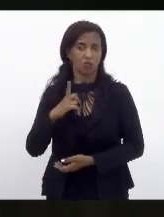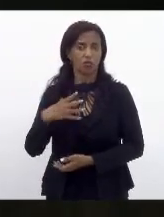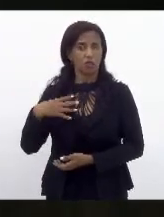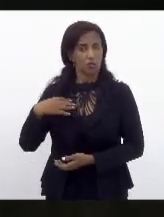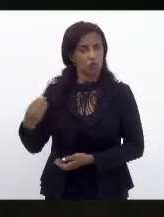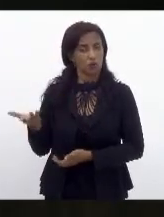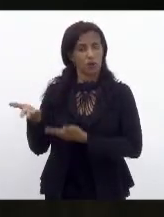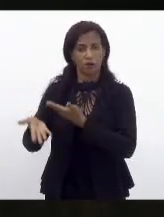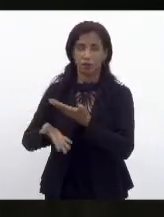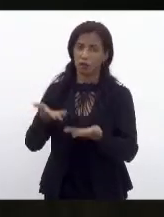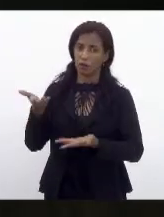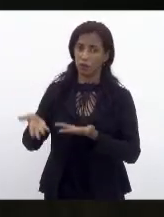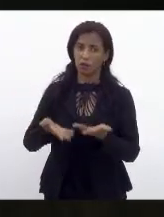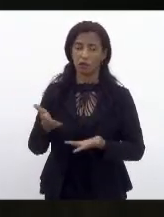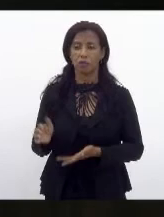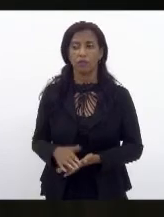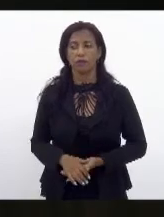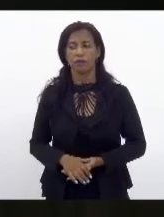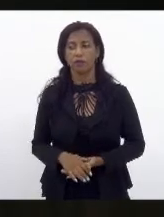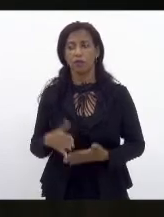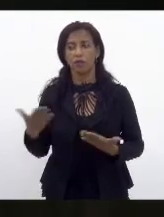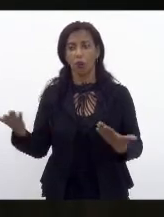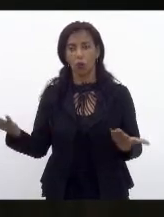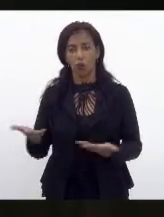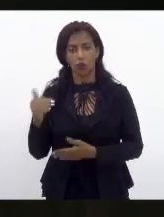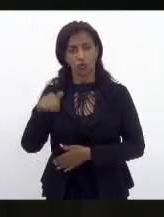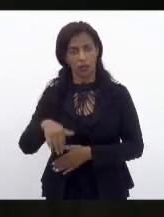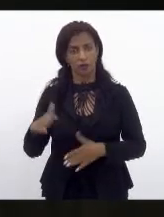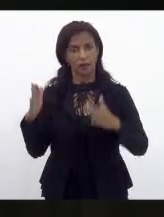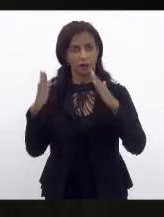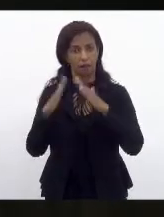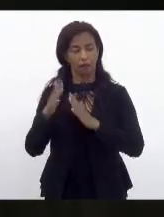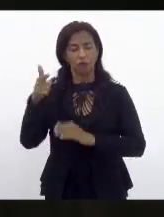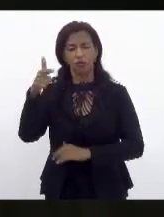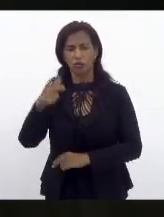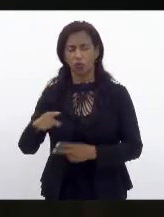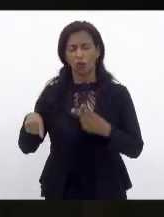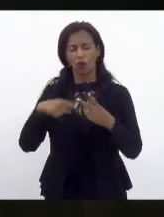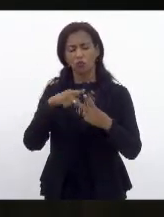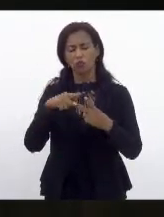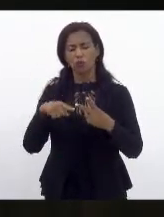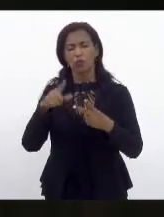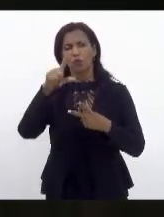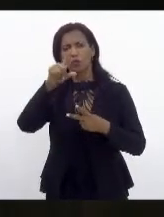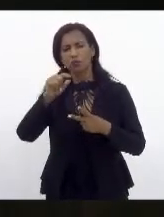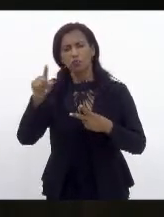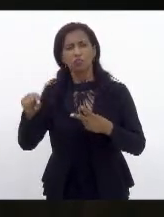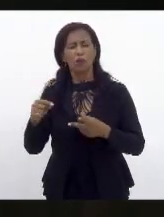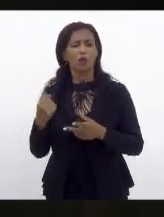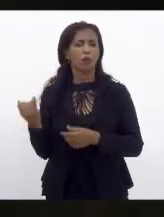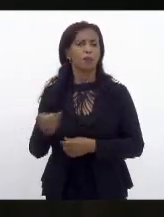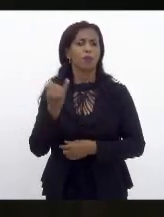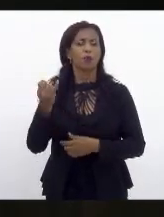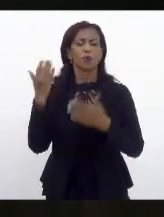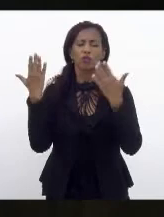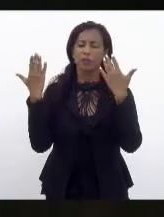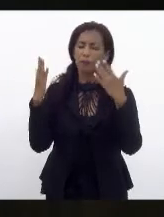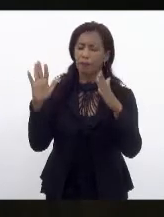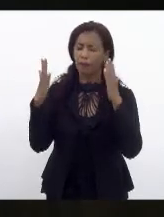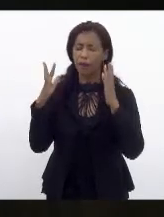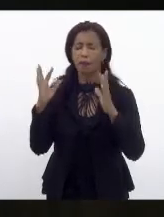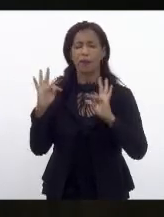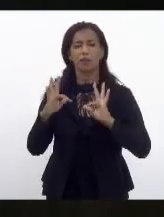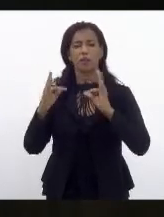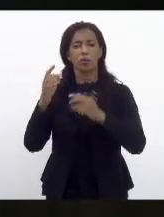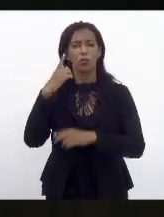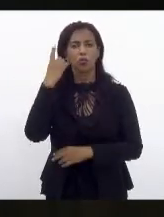filhos fazendo tratamento. Então, hoje, essa casa, mais uma vez, faz duas correções importantíssimas. Parabéns a todos